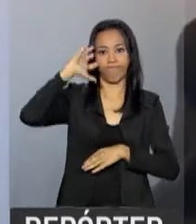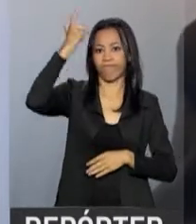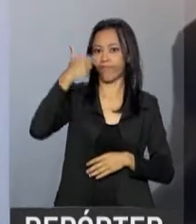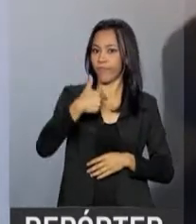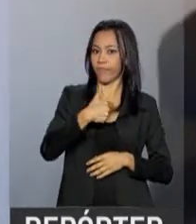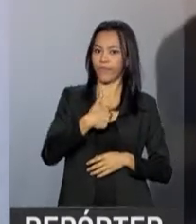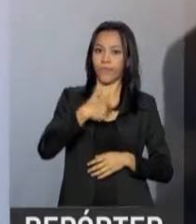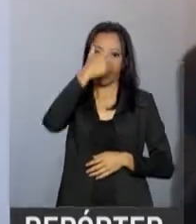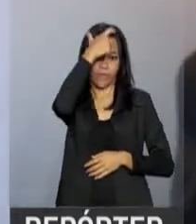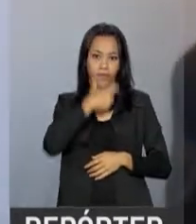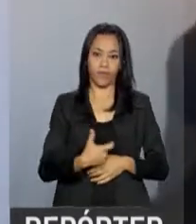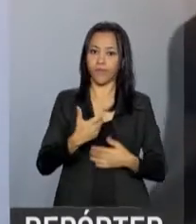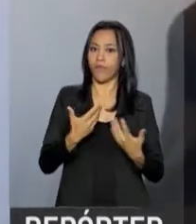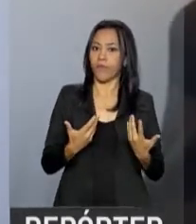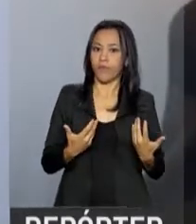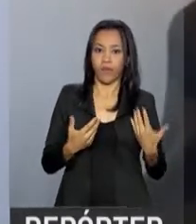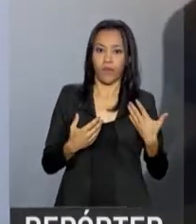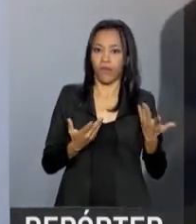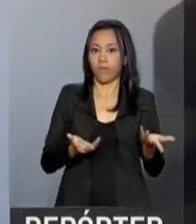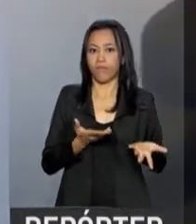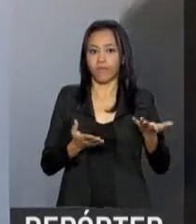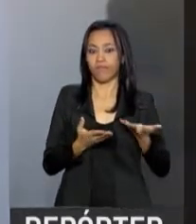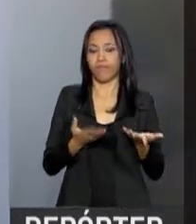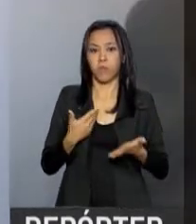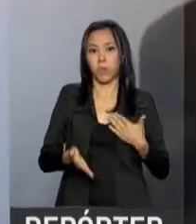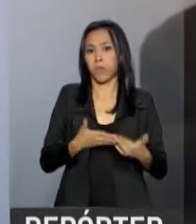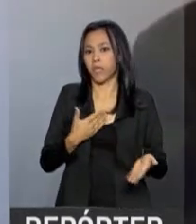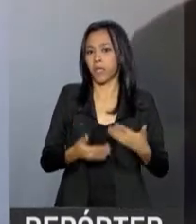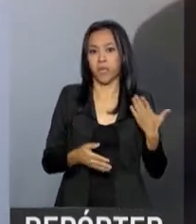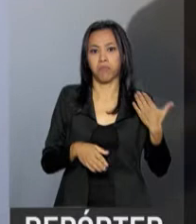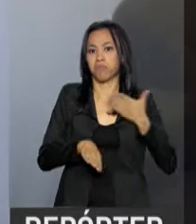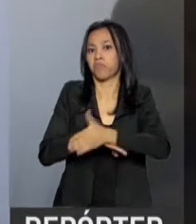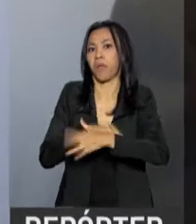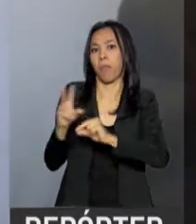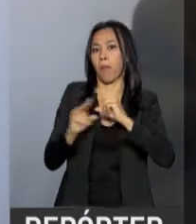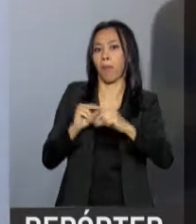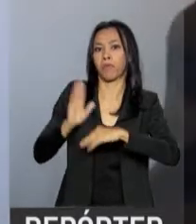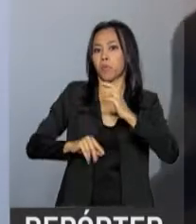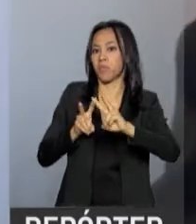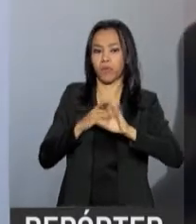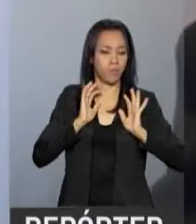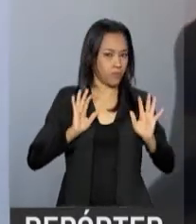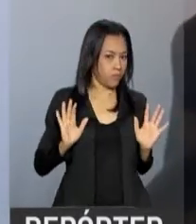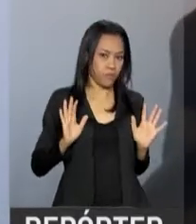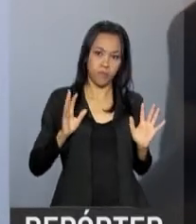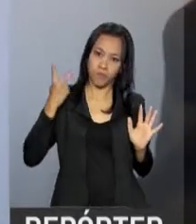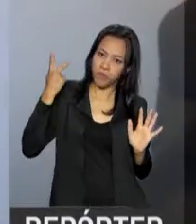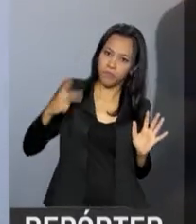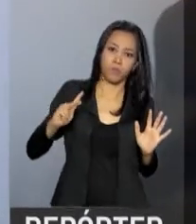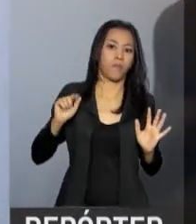pensamento de é qualquer discussão a respeito do trabalho fixo ao seu projeto de